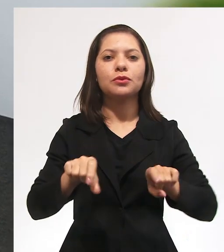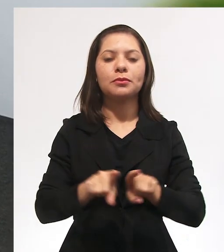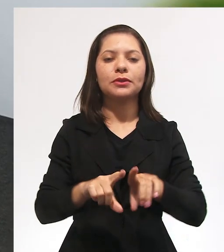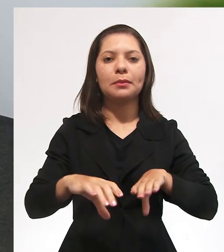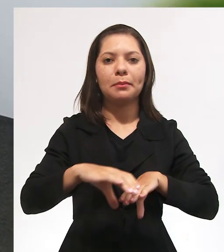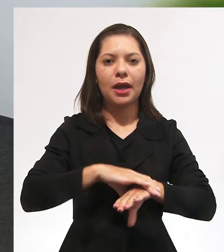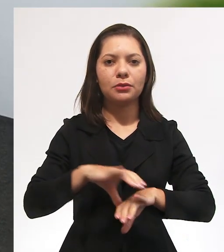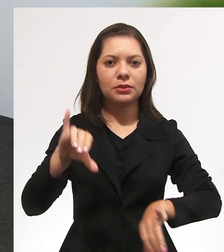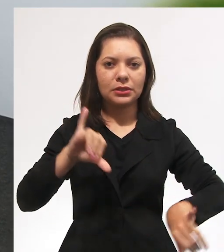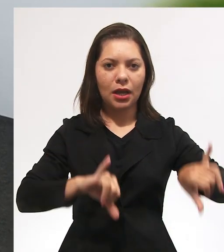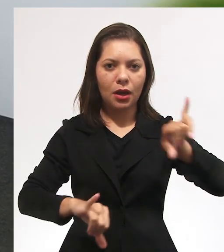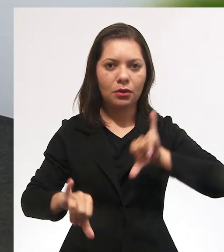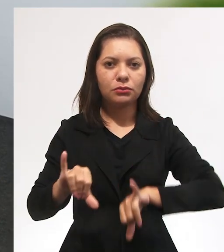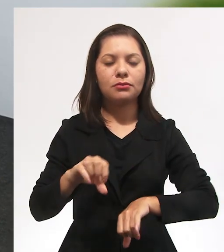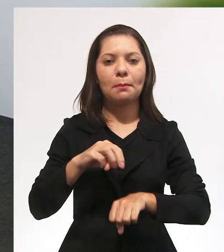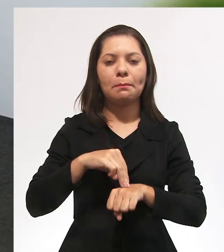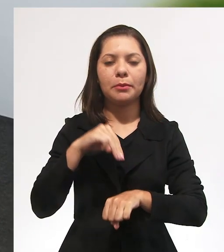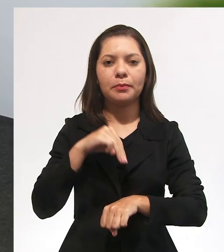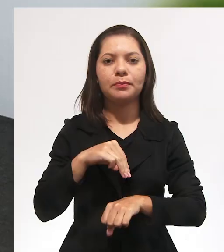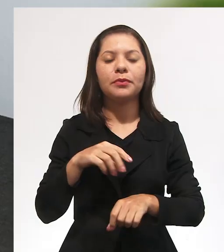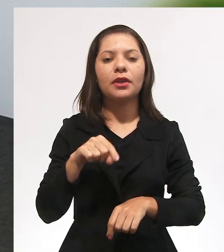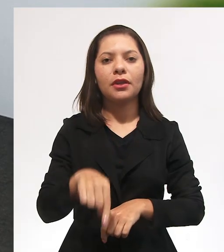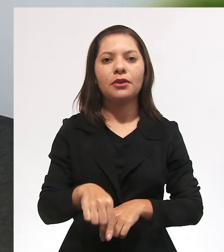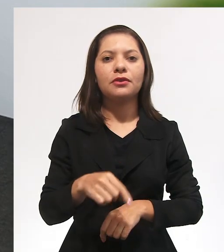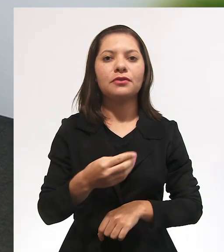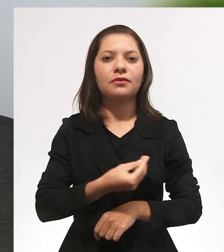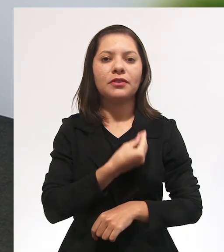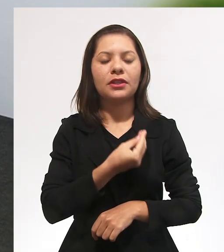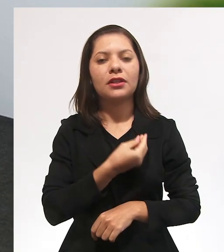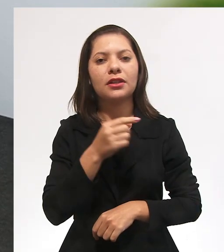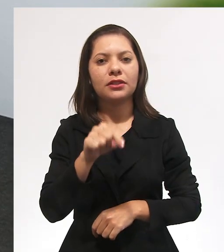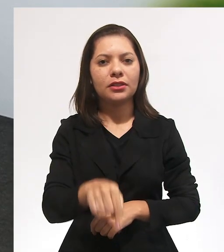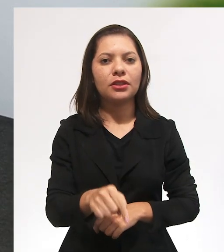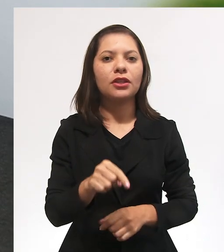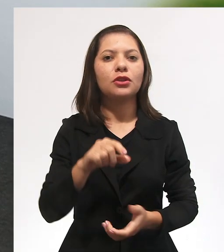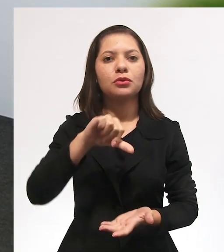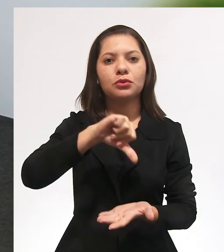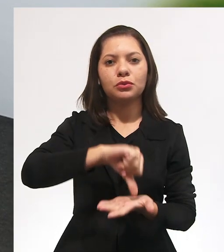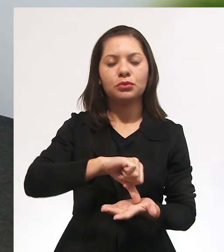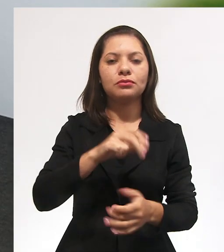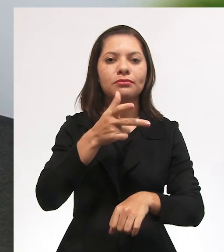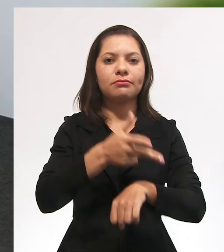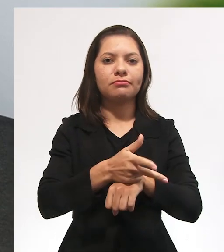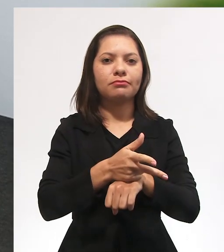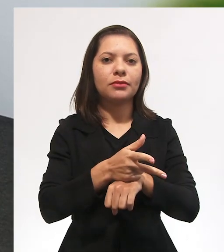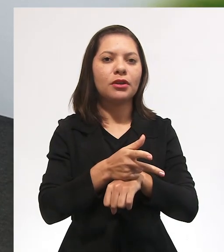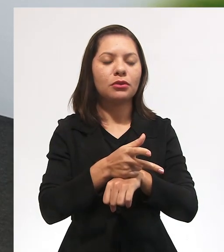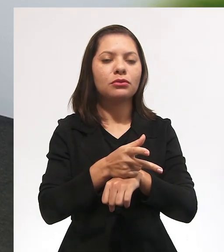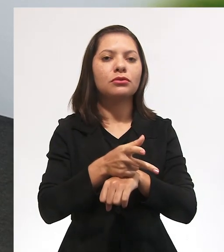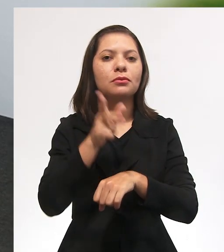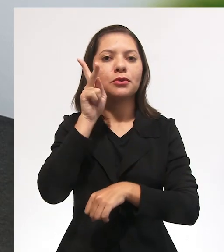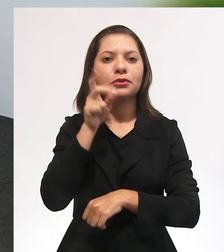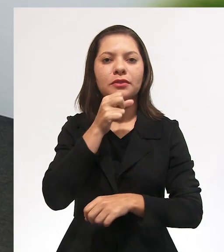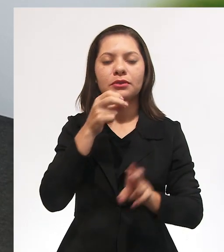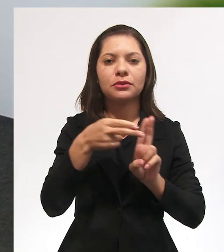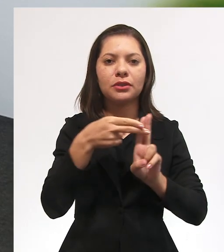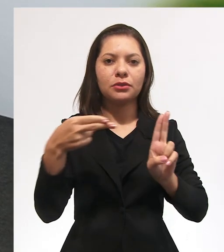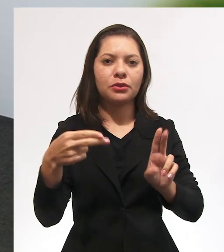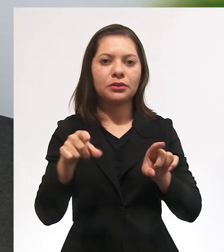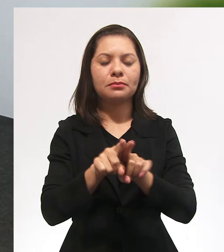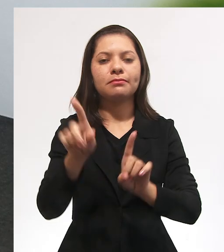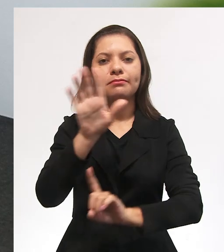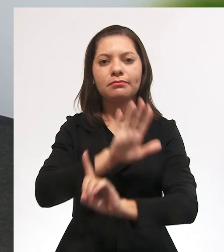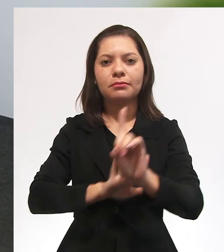de salto marrom. Estou no estúdio de gravação do IFRO Campus Porto Velho, Zona Norte. Atrás de mim tem uma parede branca com os